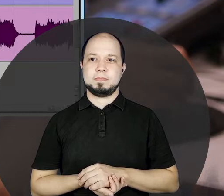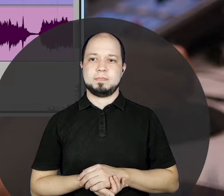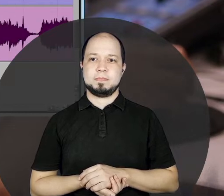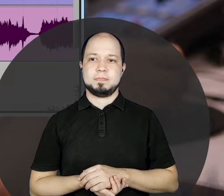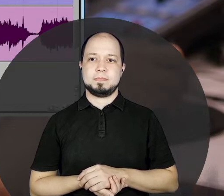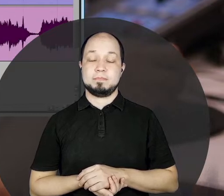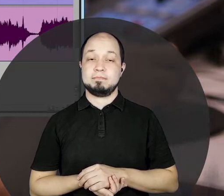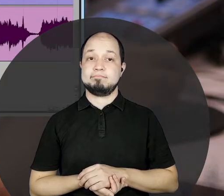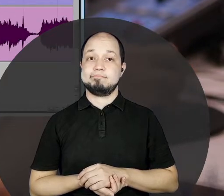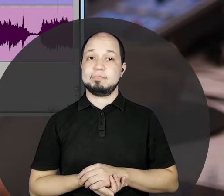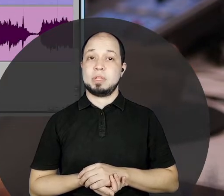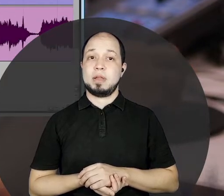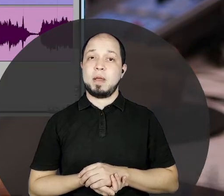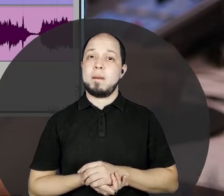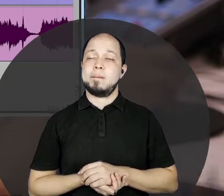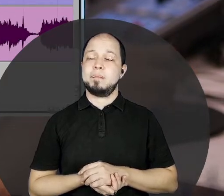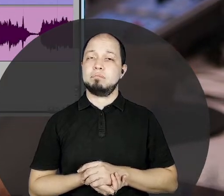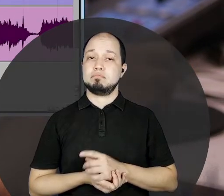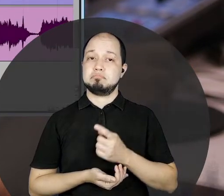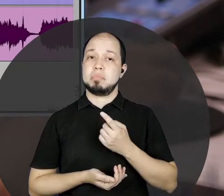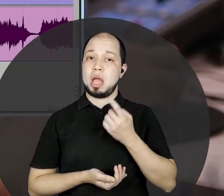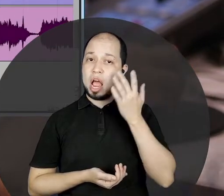Bem, aí só essa parte aqui que já tá mais.